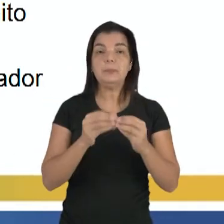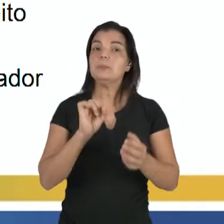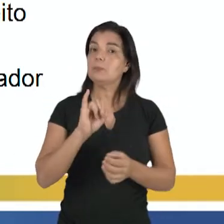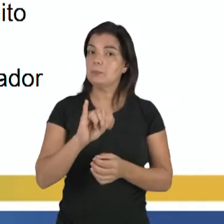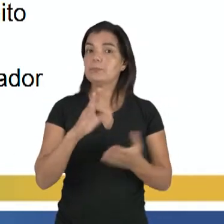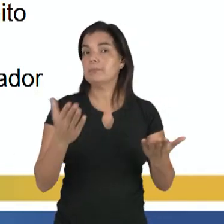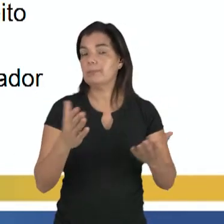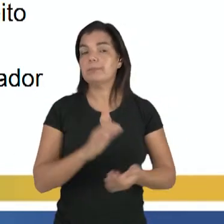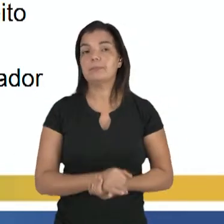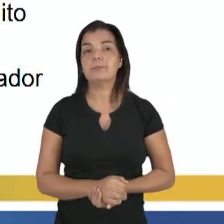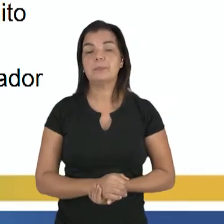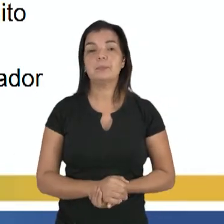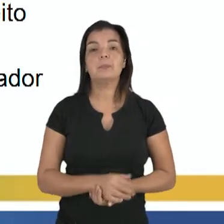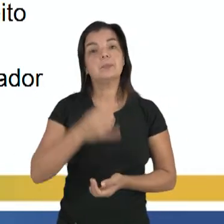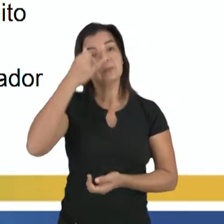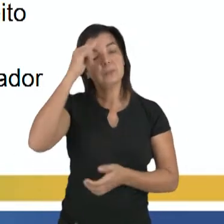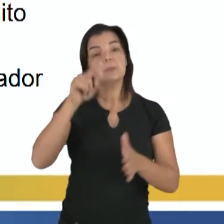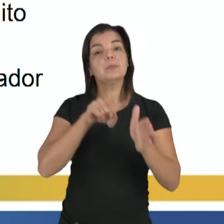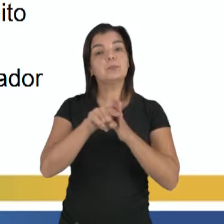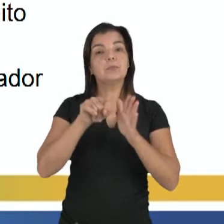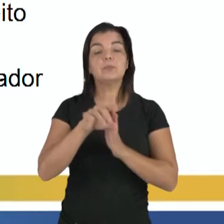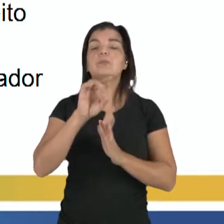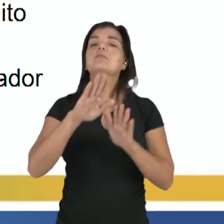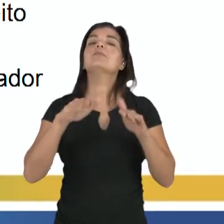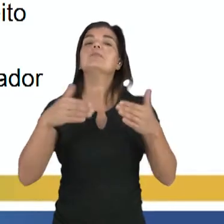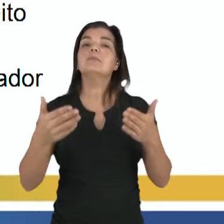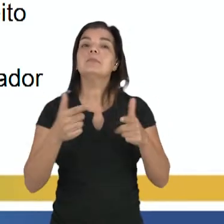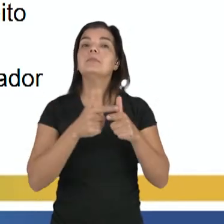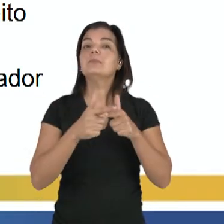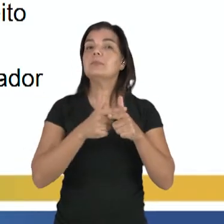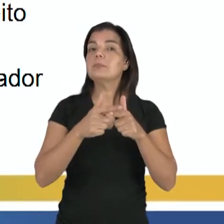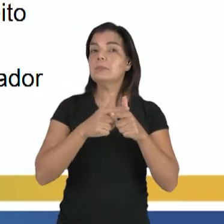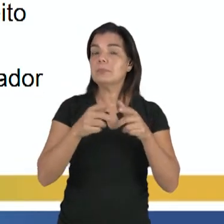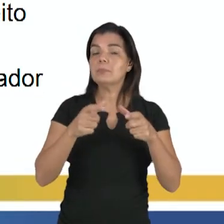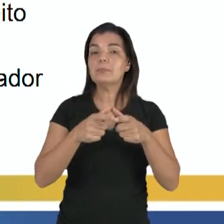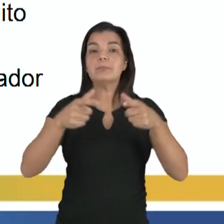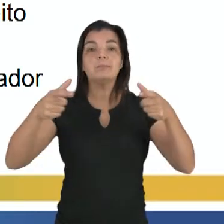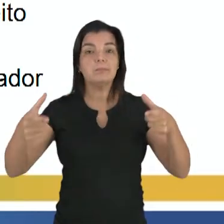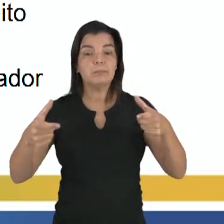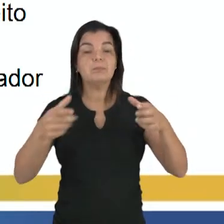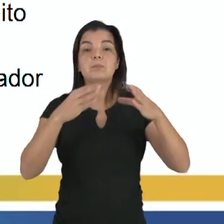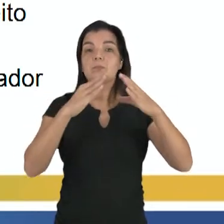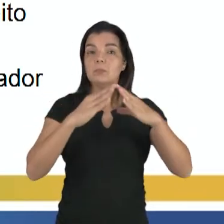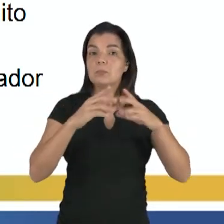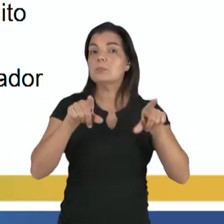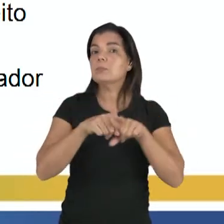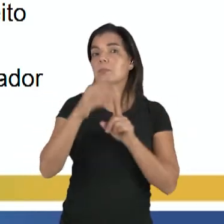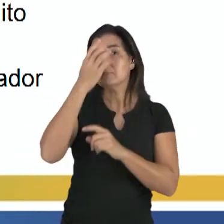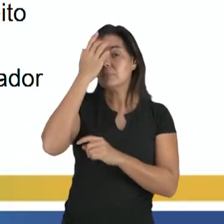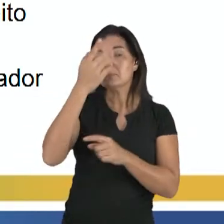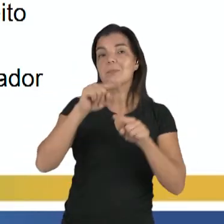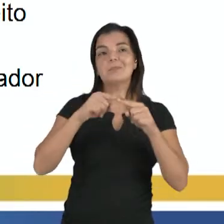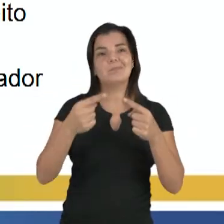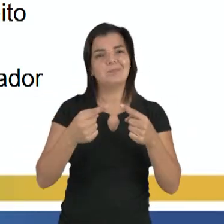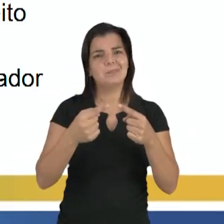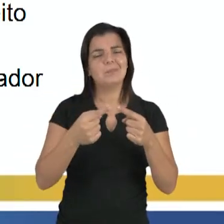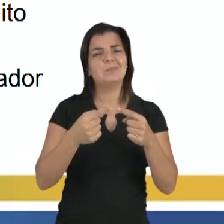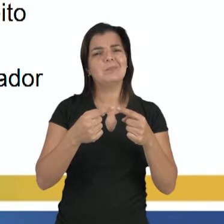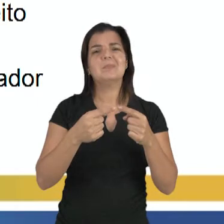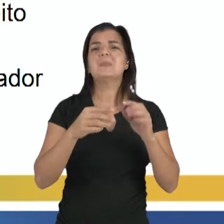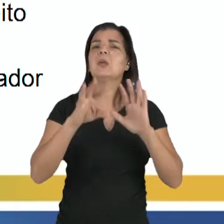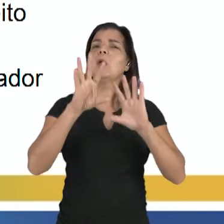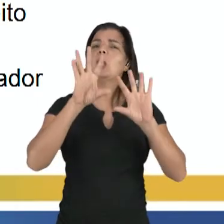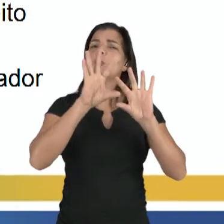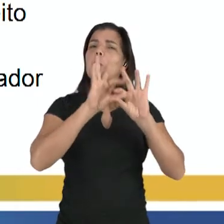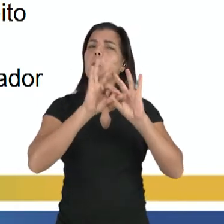aí, né? Aliás, se o cara que criou a questão tivesse botado quais as consequências da expansão da periferia, você ia entender mais fácil. Mas eles fazem esse contexto todinho